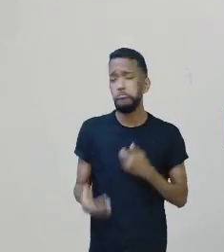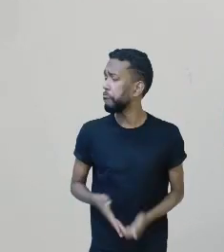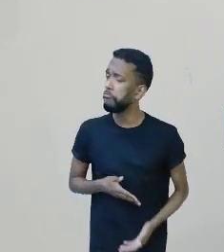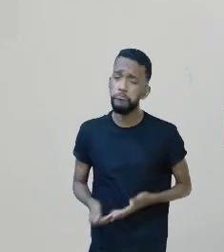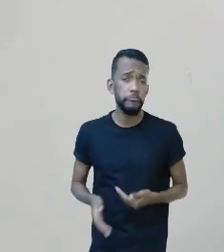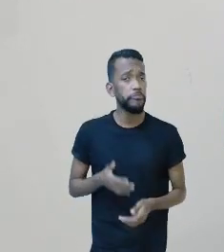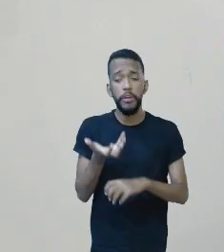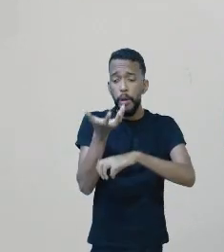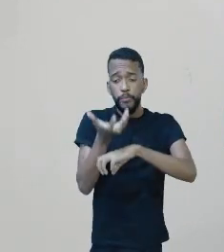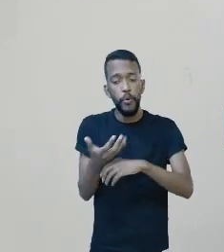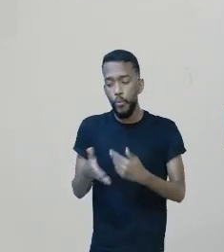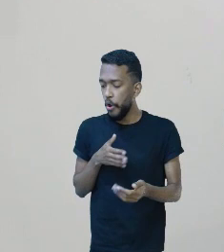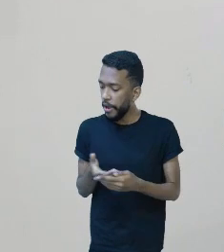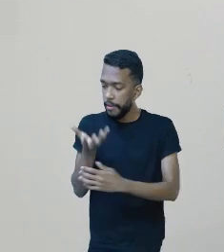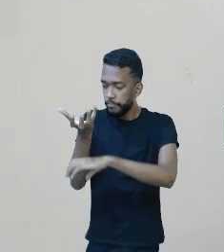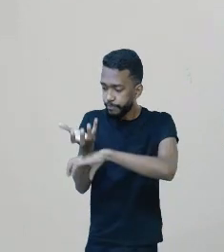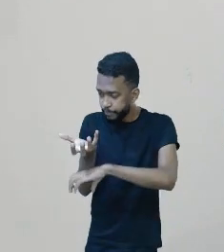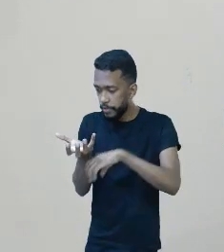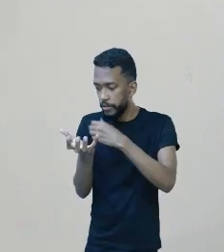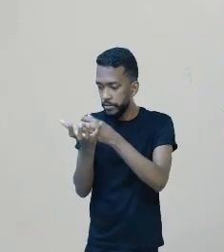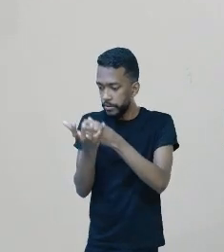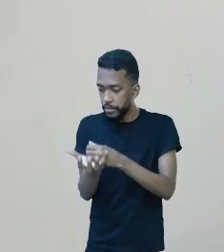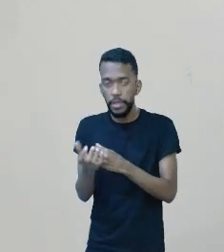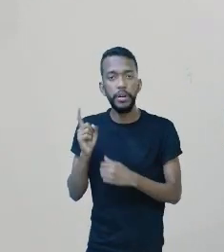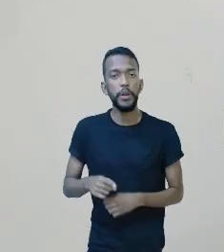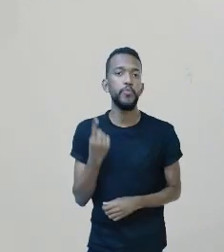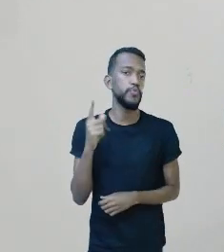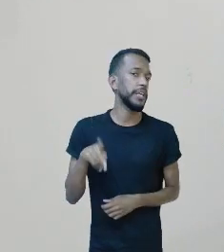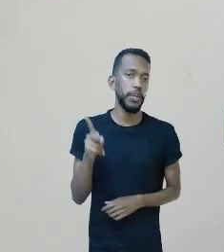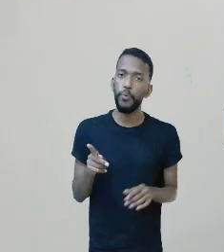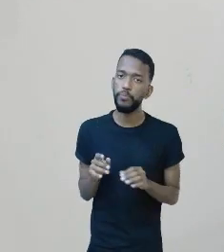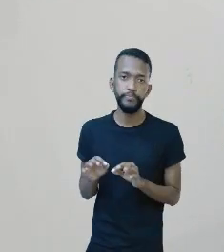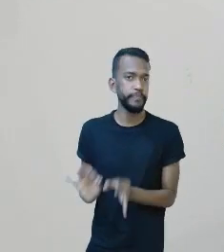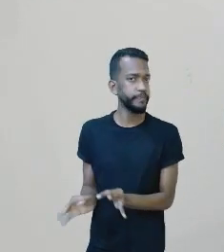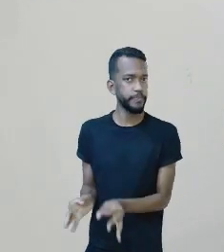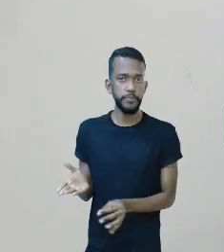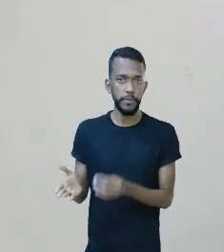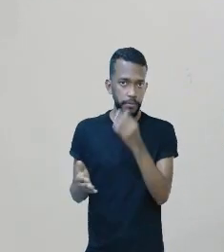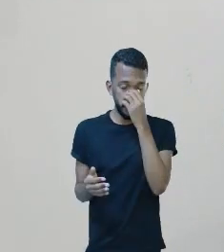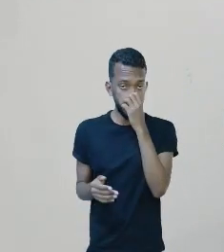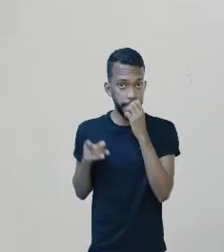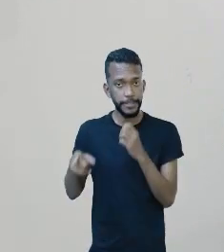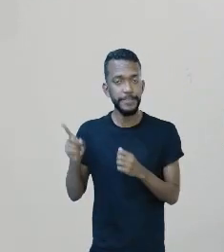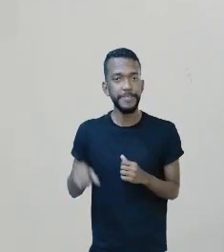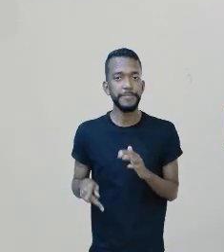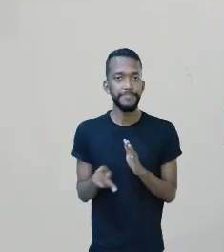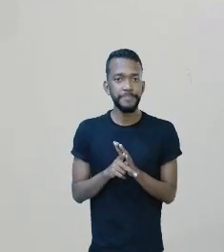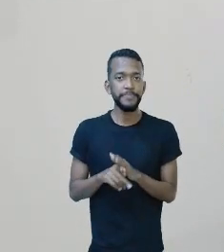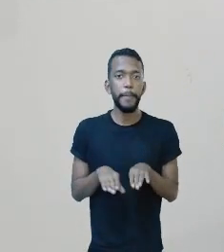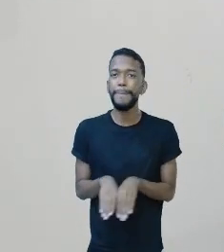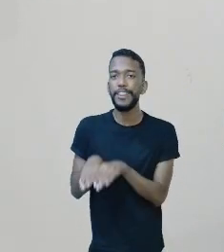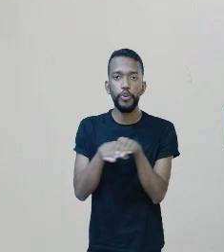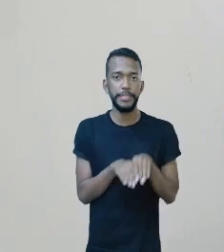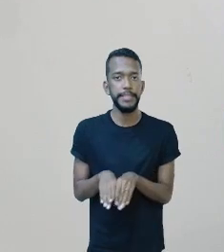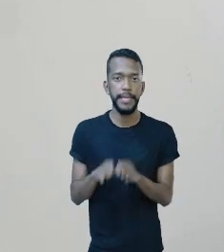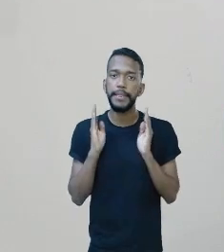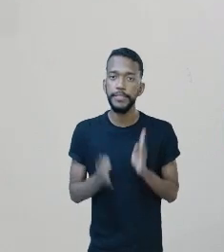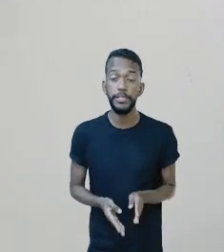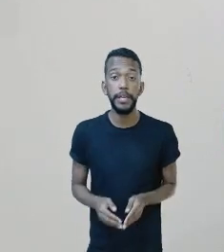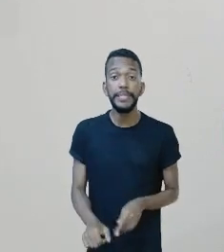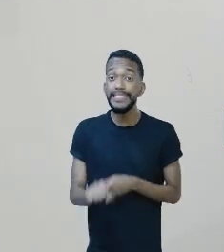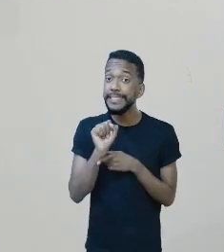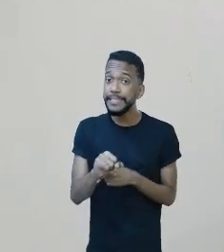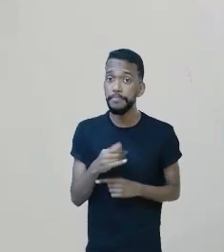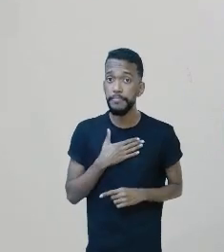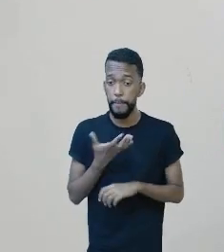Independente, na balança que eu pesar o meu arroz, ele tem que pesar 1 quilo. Isso é uma medida padronizada. A partir da